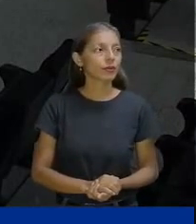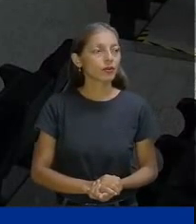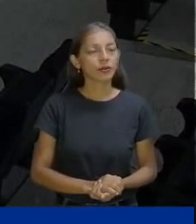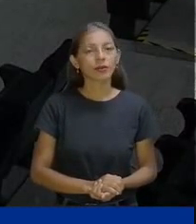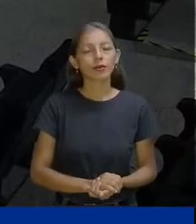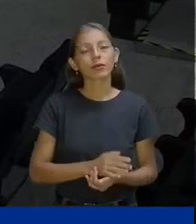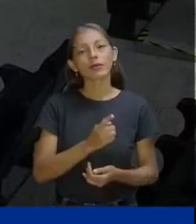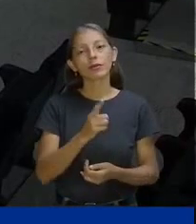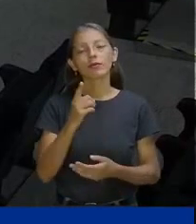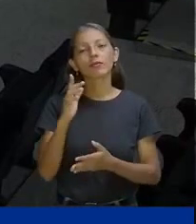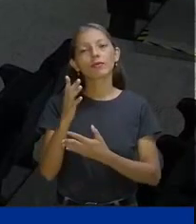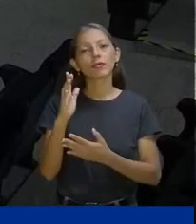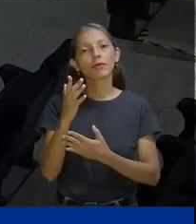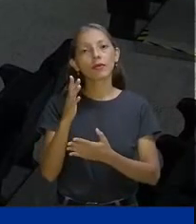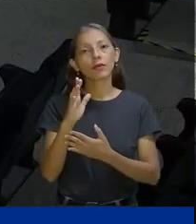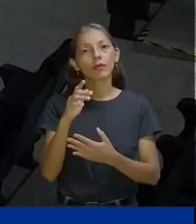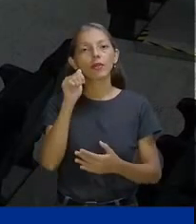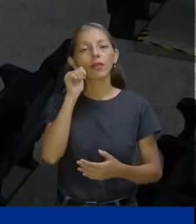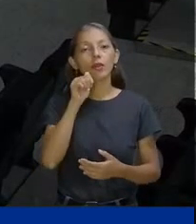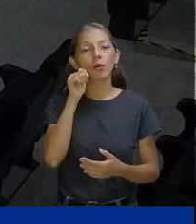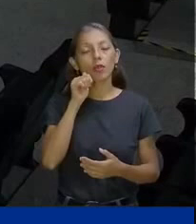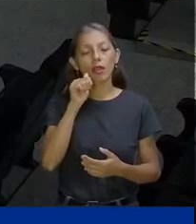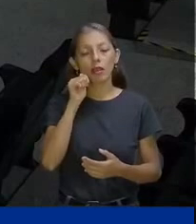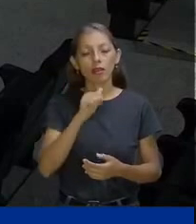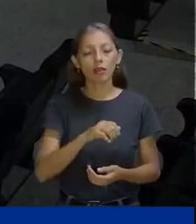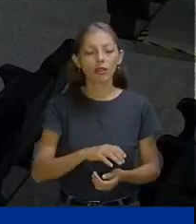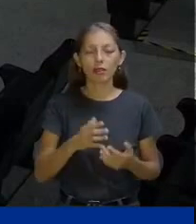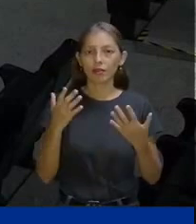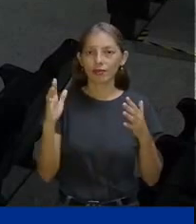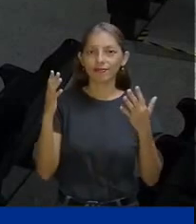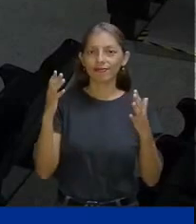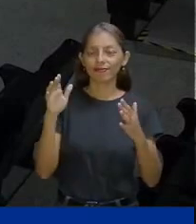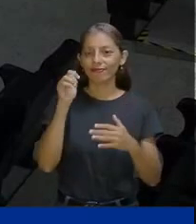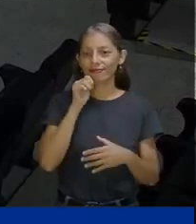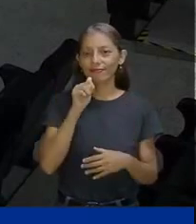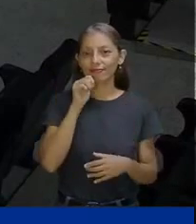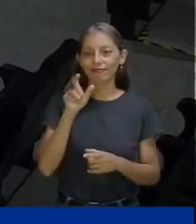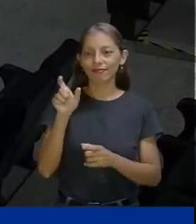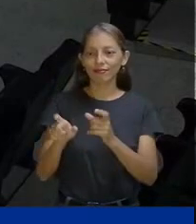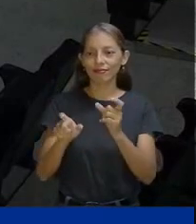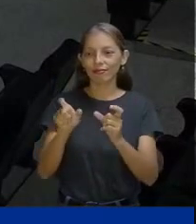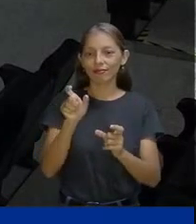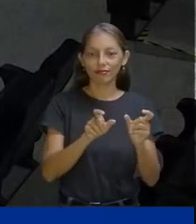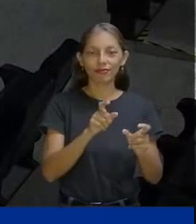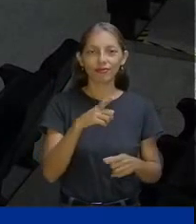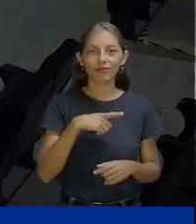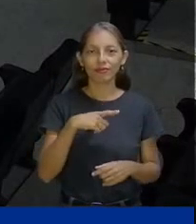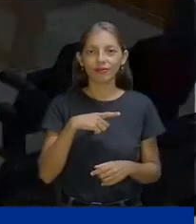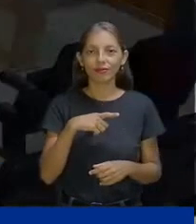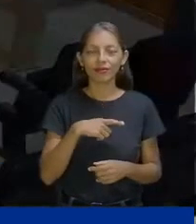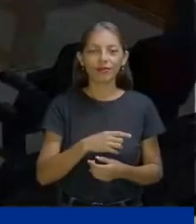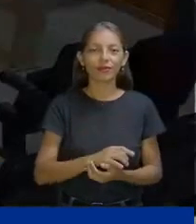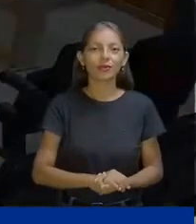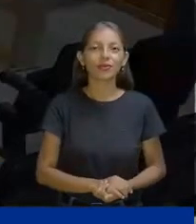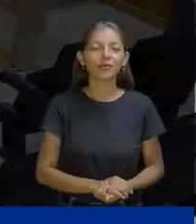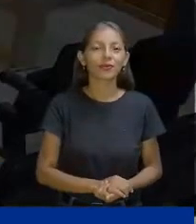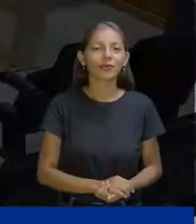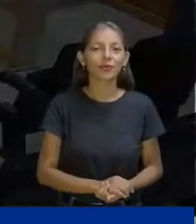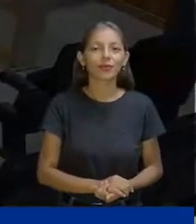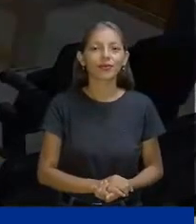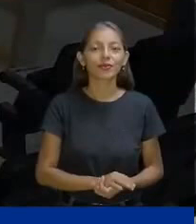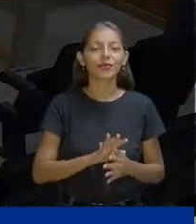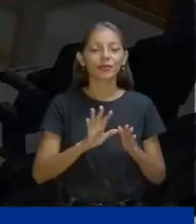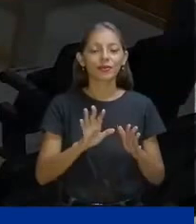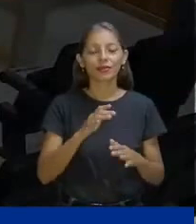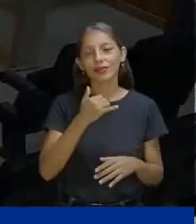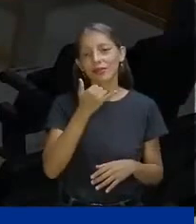a iniciativa da EGE de homenagear essas mulheres protagonistas, né? E já me